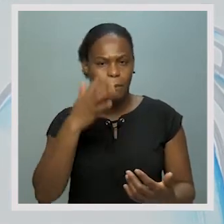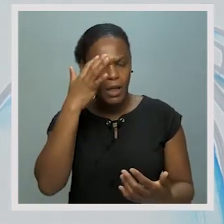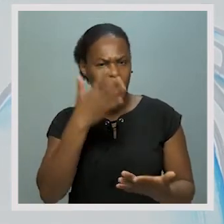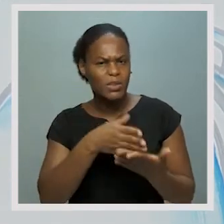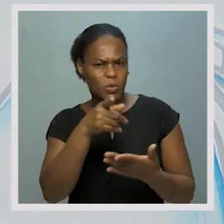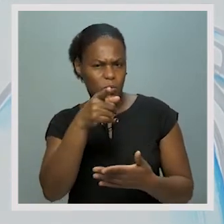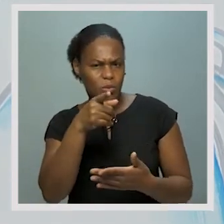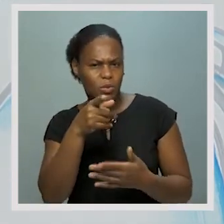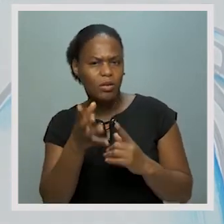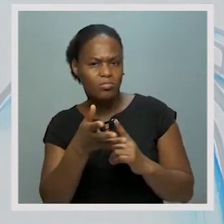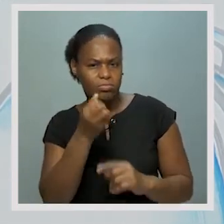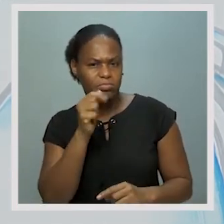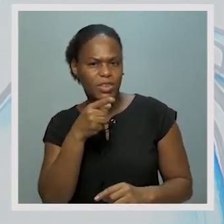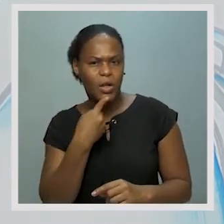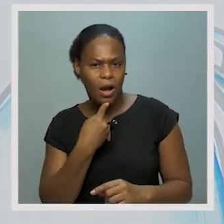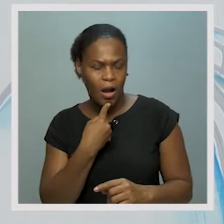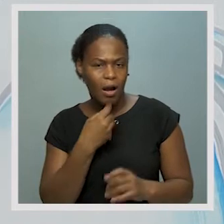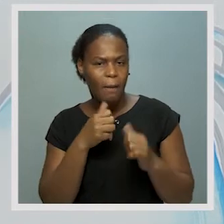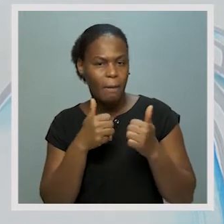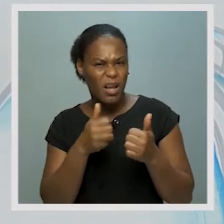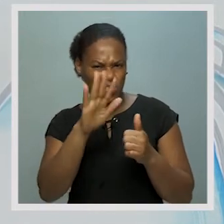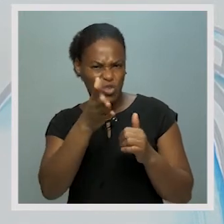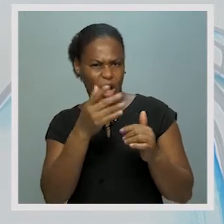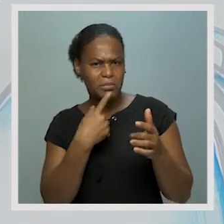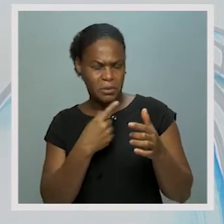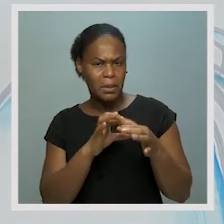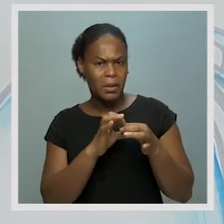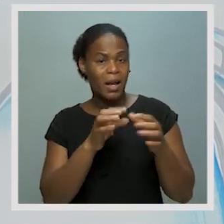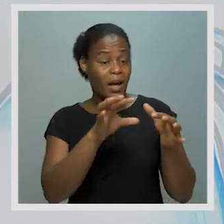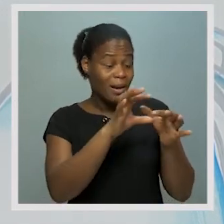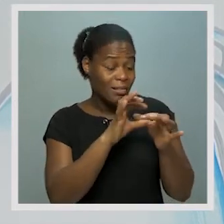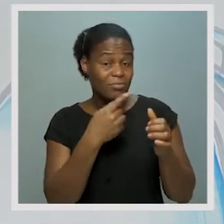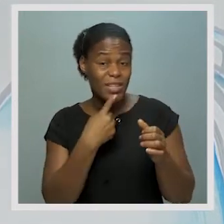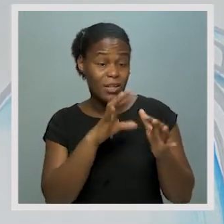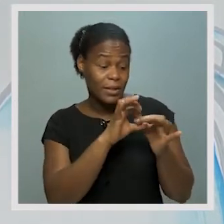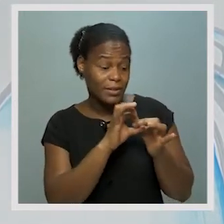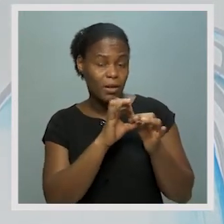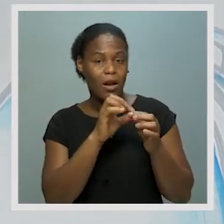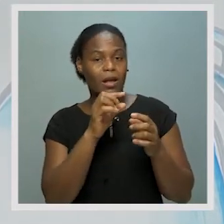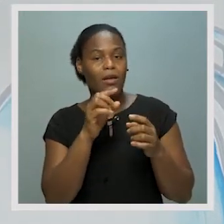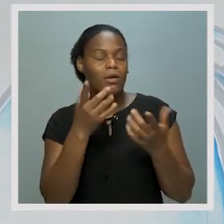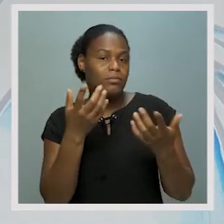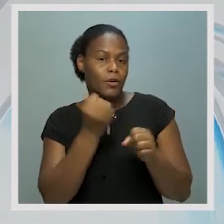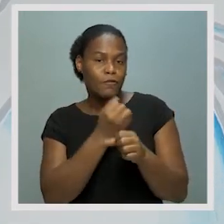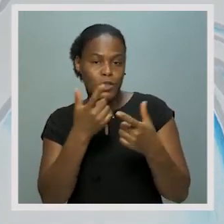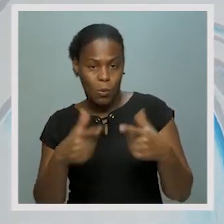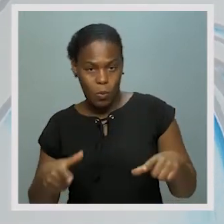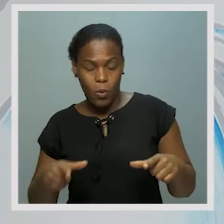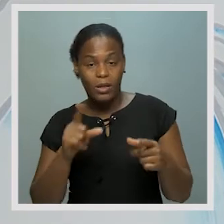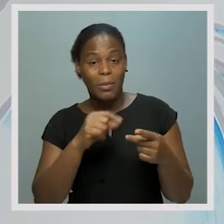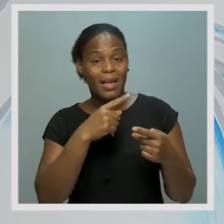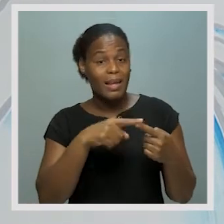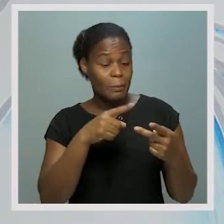Penso que até aqui você conseguiu entender muito bem a relação existente entre as funções de linguagem e